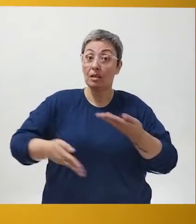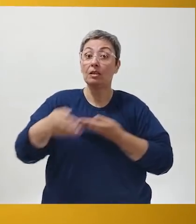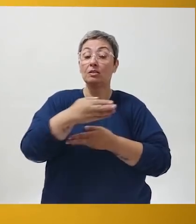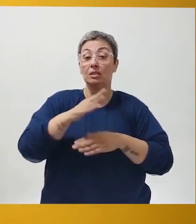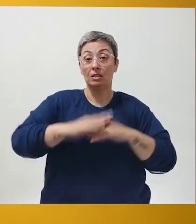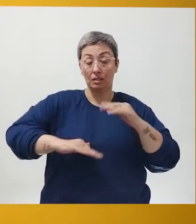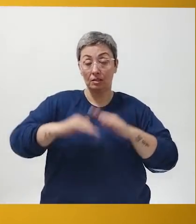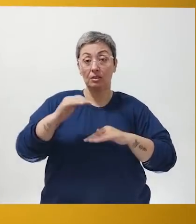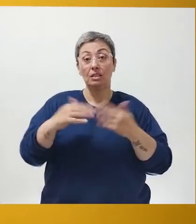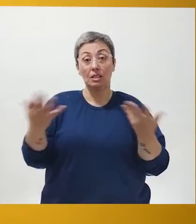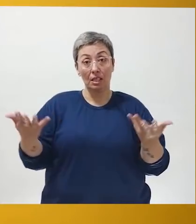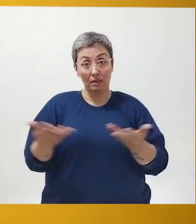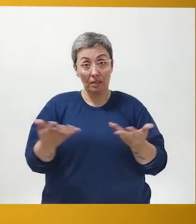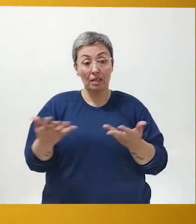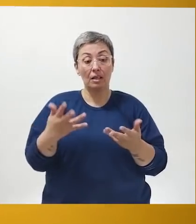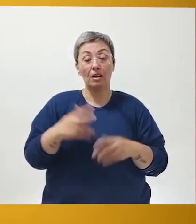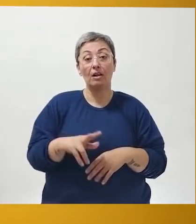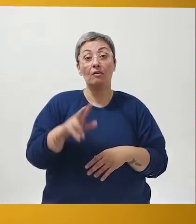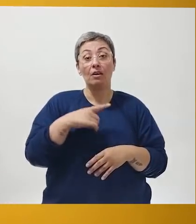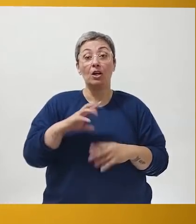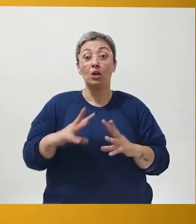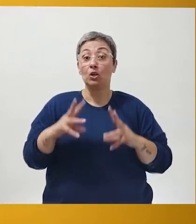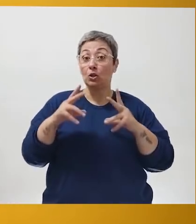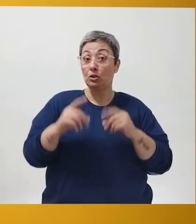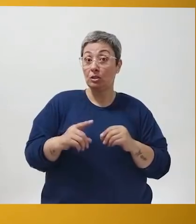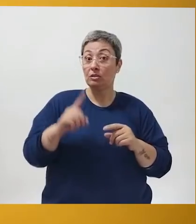uma. Coloca outra aqui.